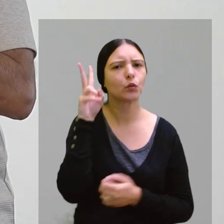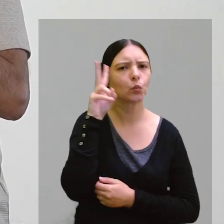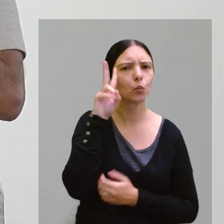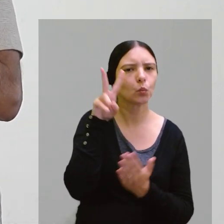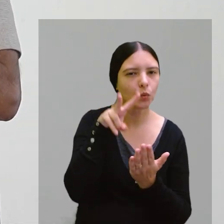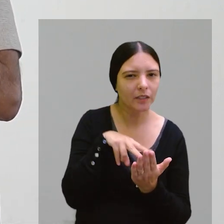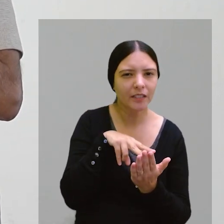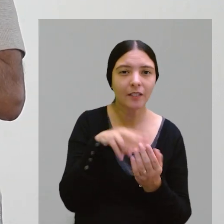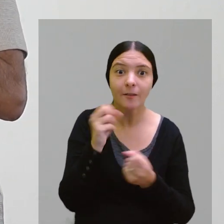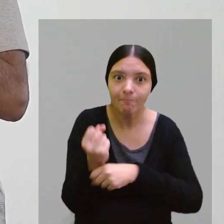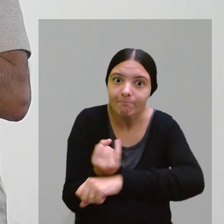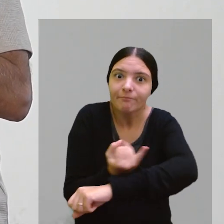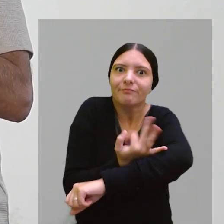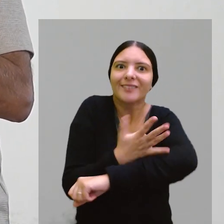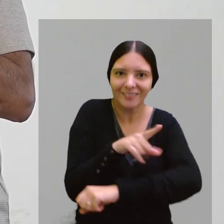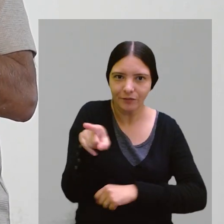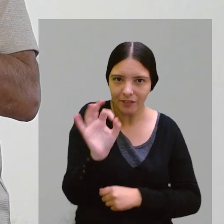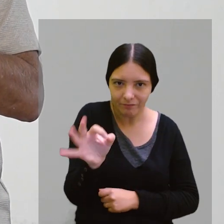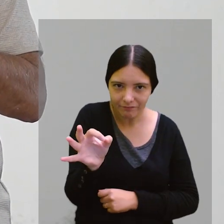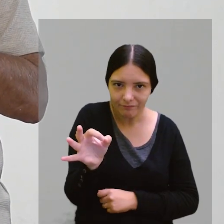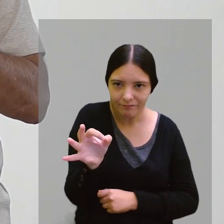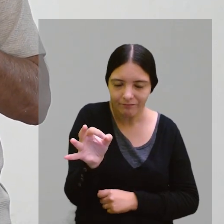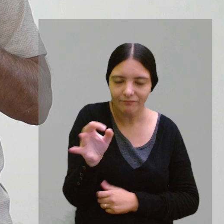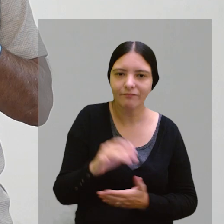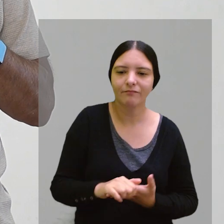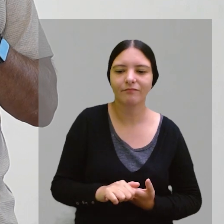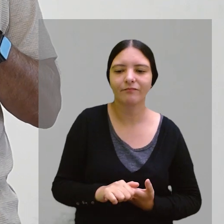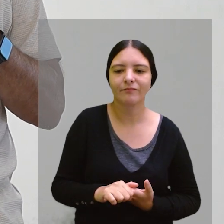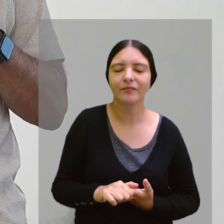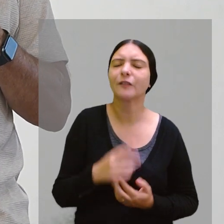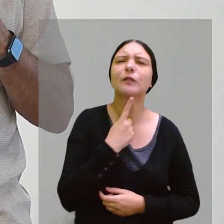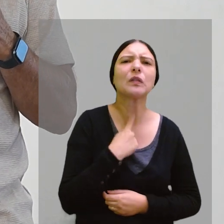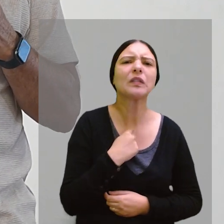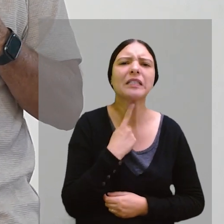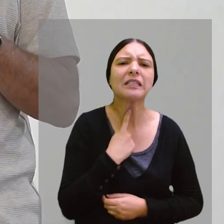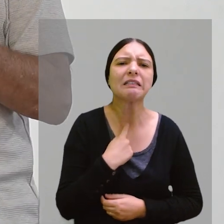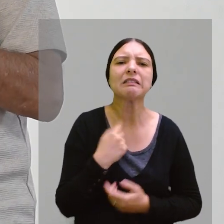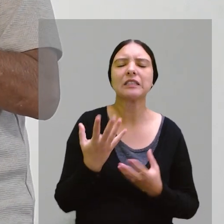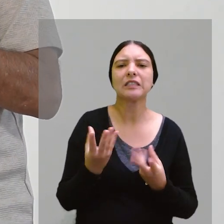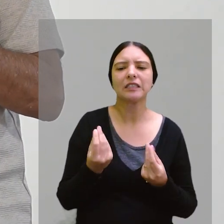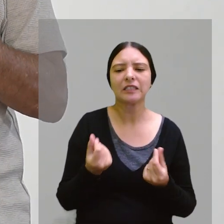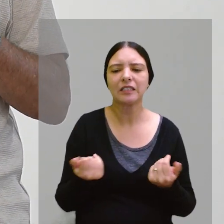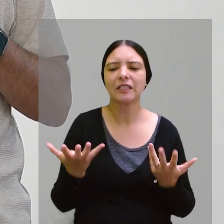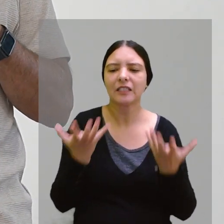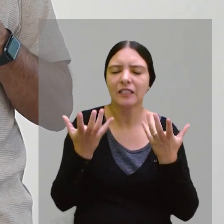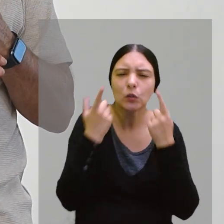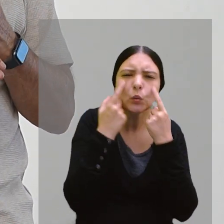história, ela não dá emoção para vocês? Vocês têm vontade de rir, vontade de